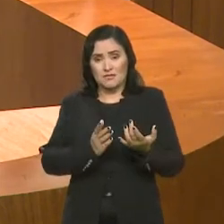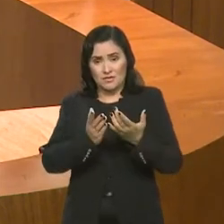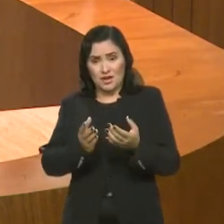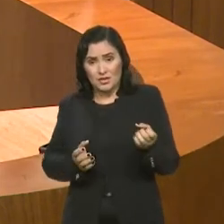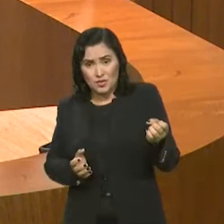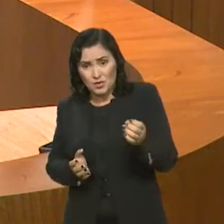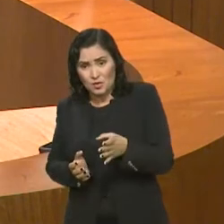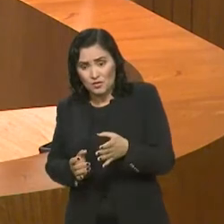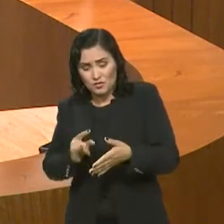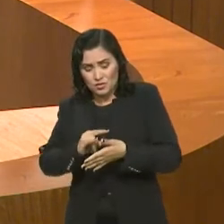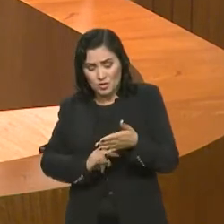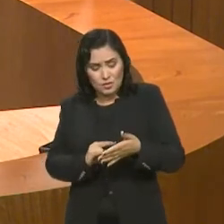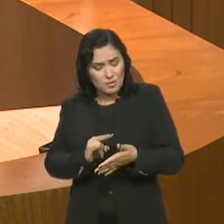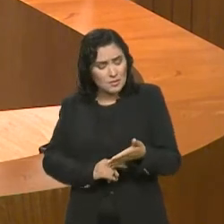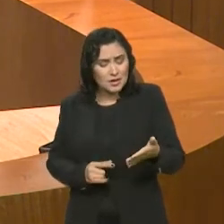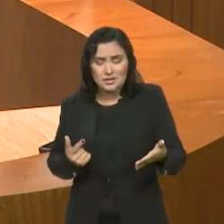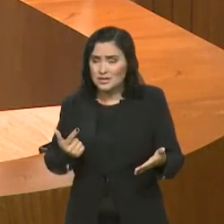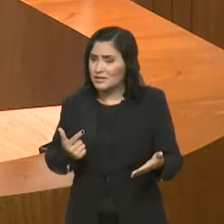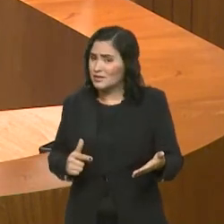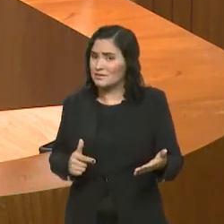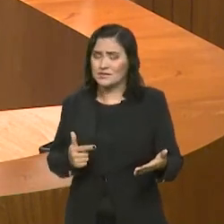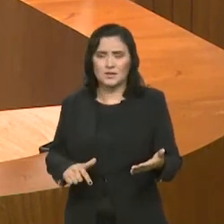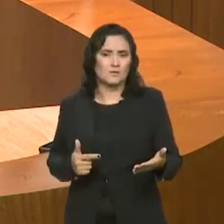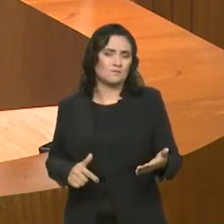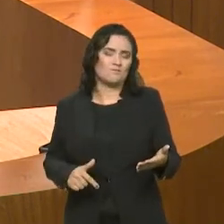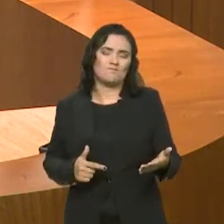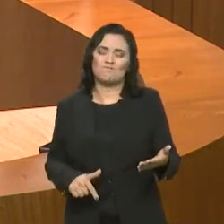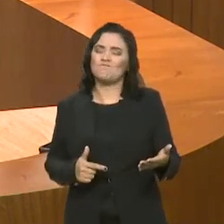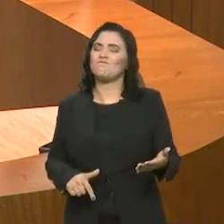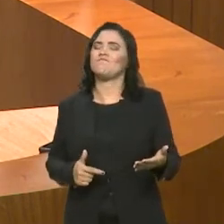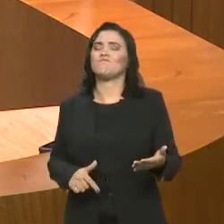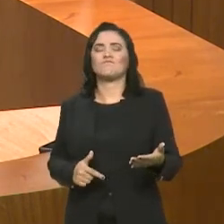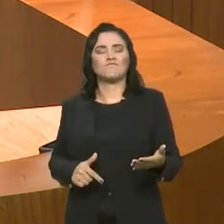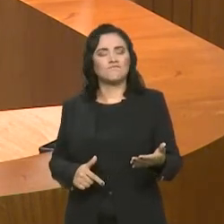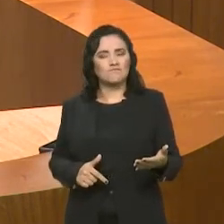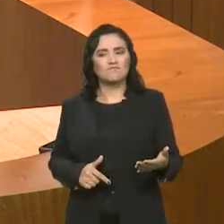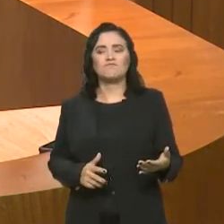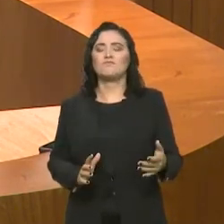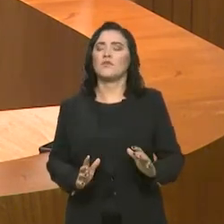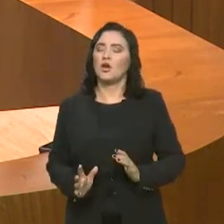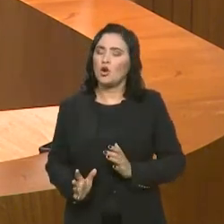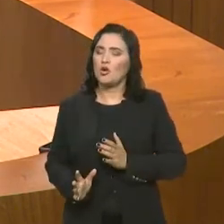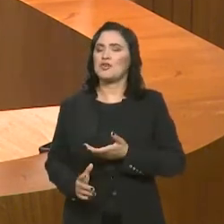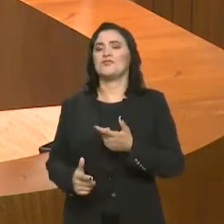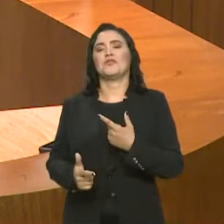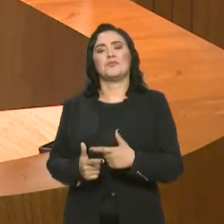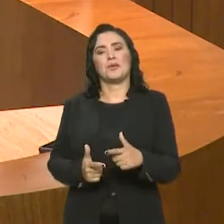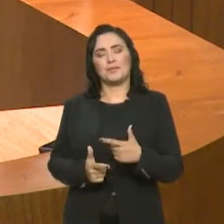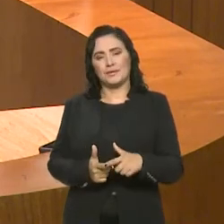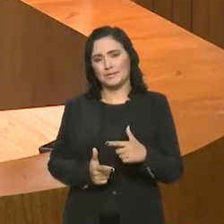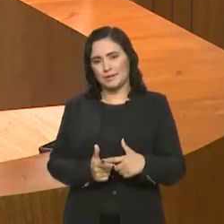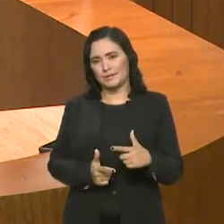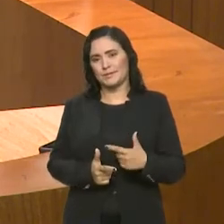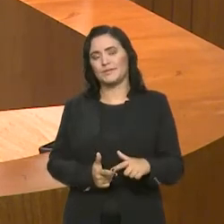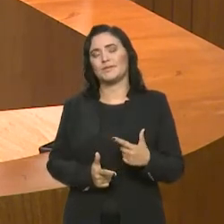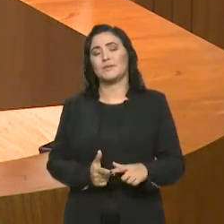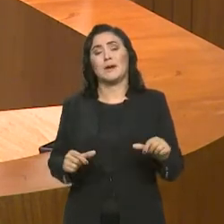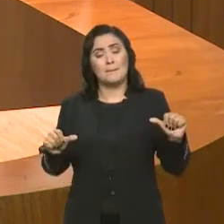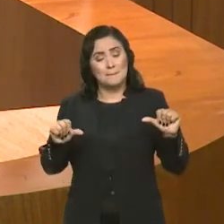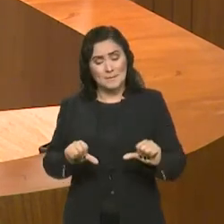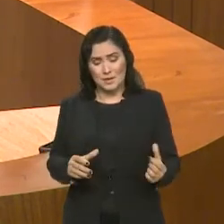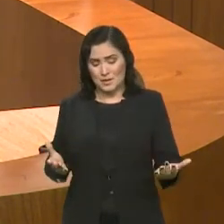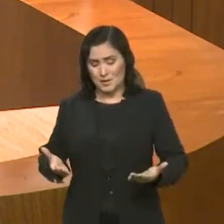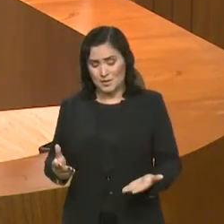liberar. Mas, infelizmente, não liberou e o caos continua, deputada Thaís. O caos continua pior